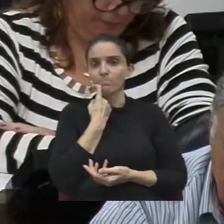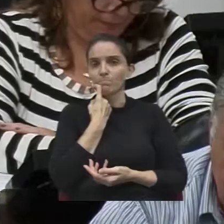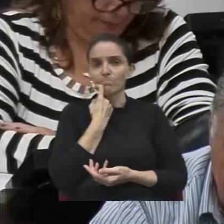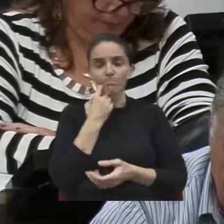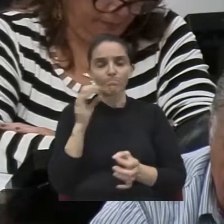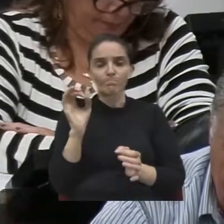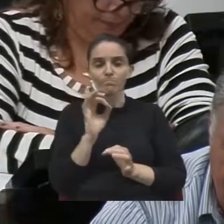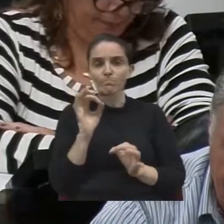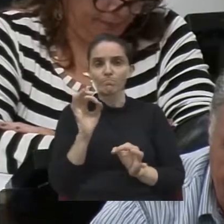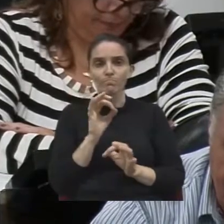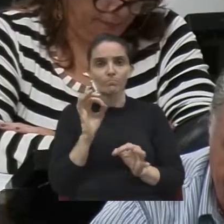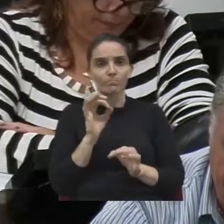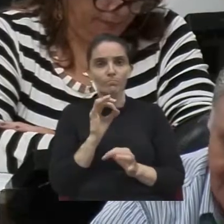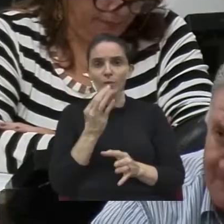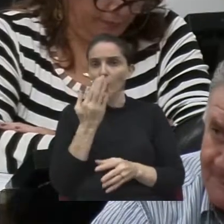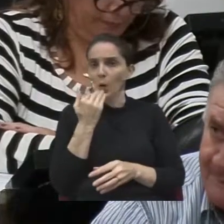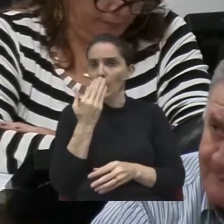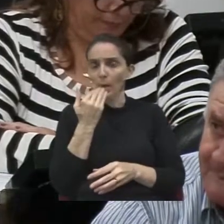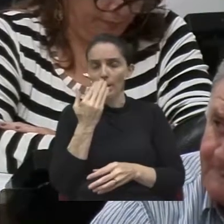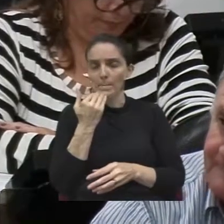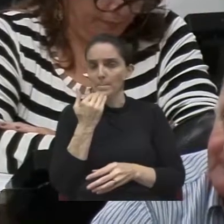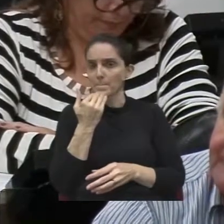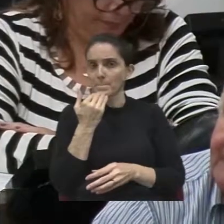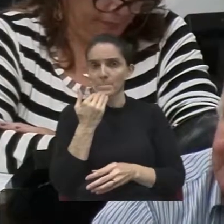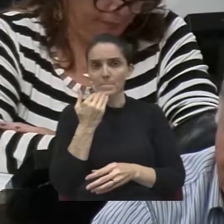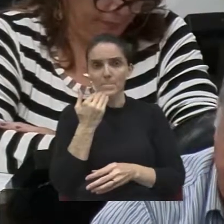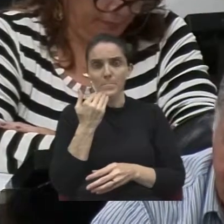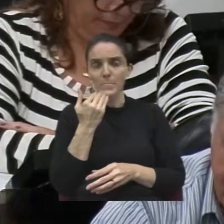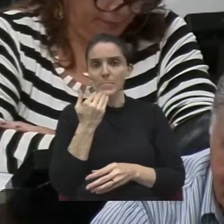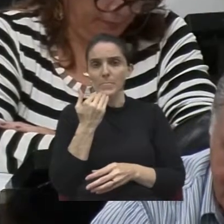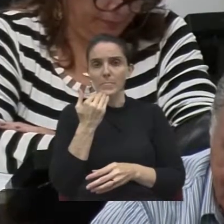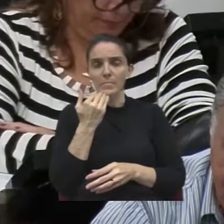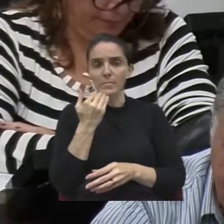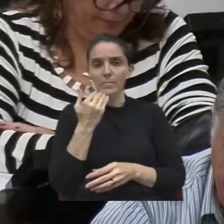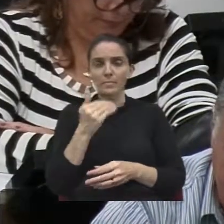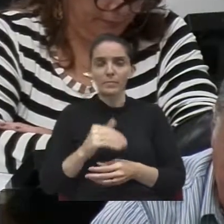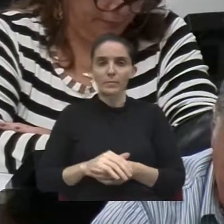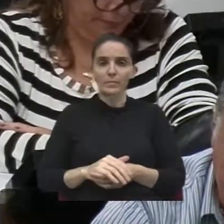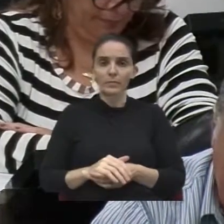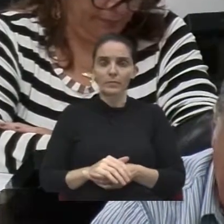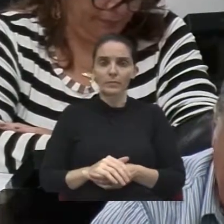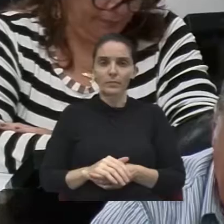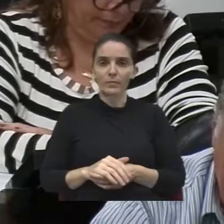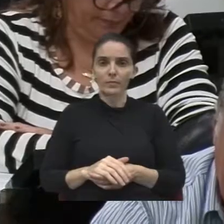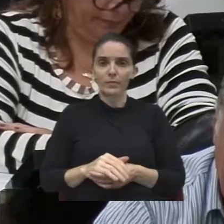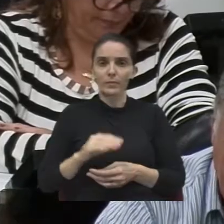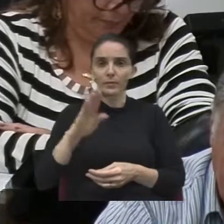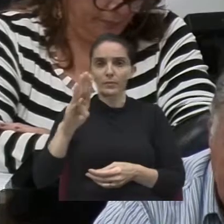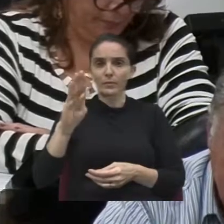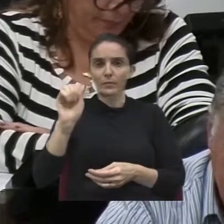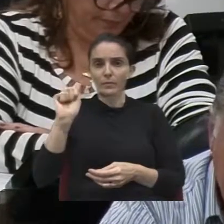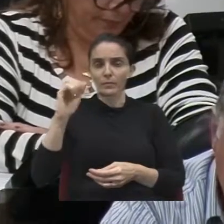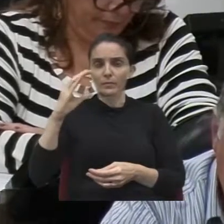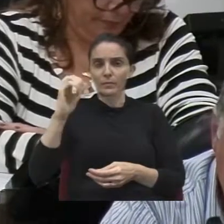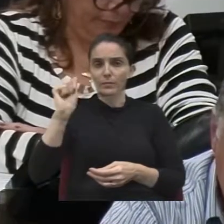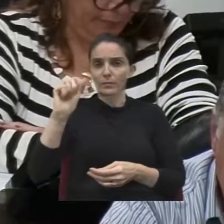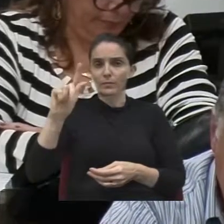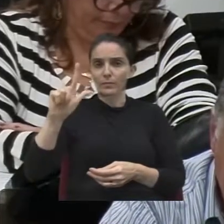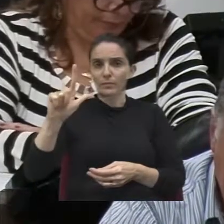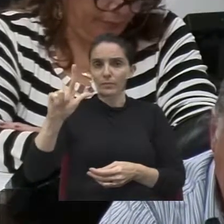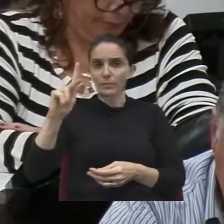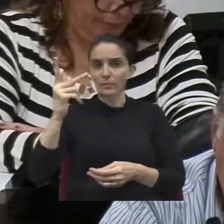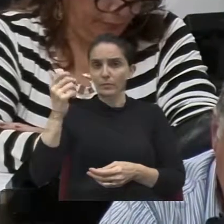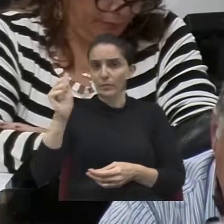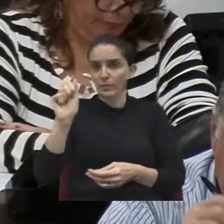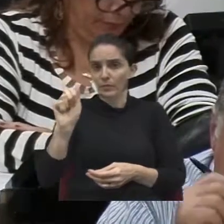Não vou comer mais na Santa Ceia o famoso bacalhau, porque não vai ter mais peixe nos